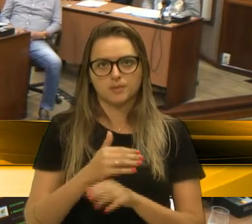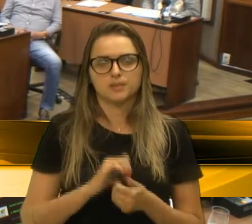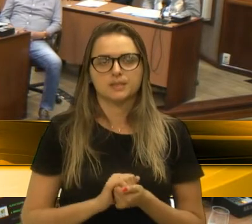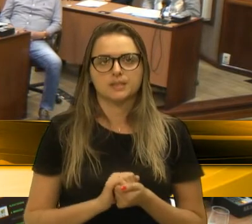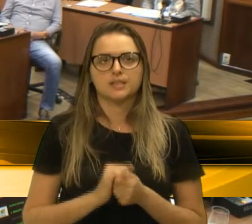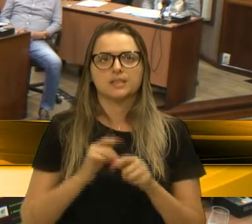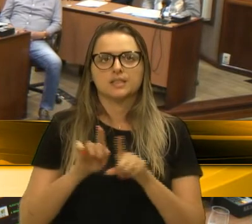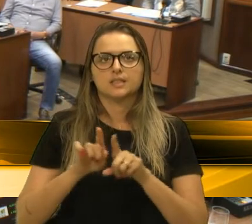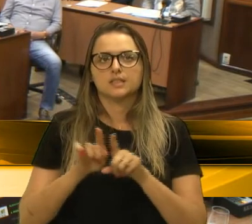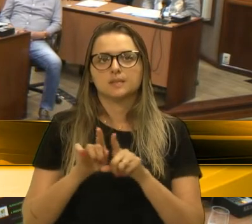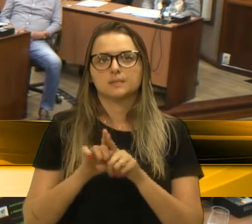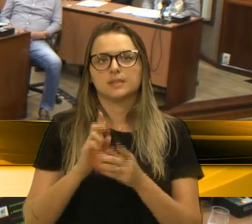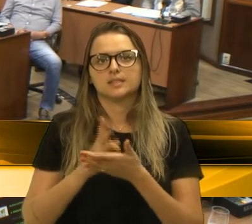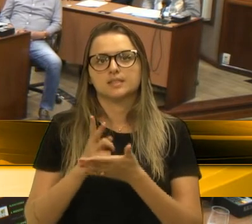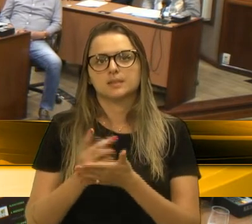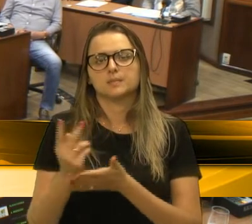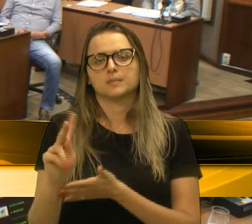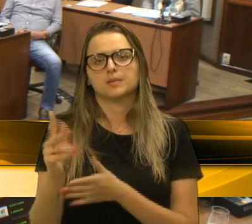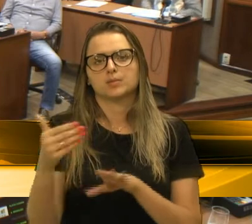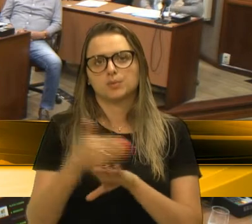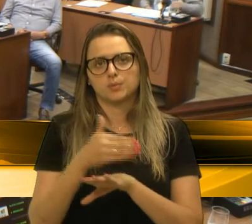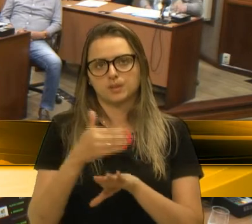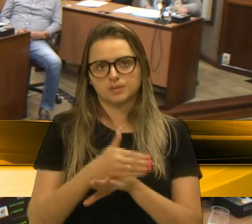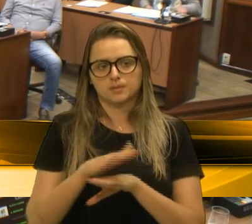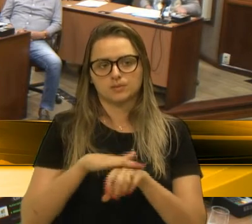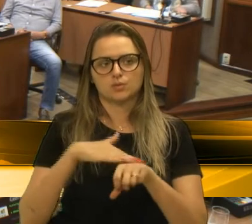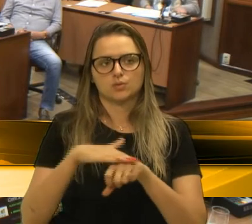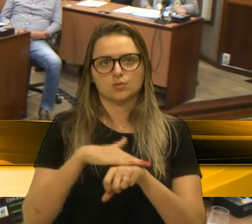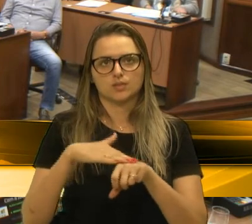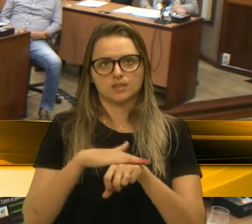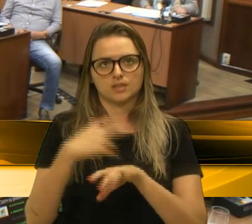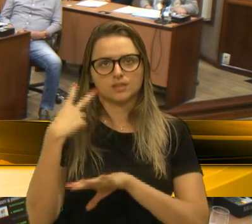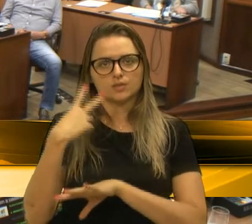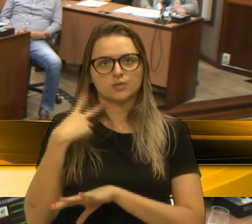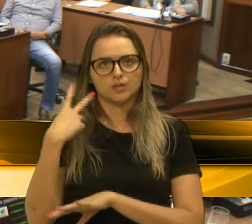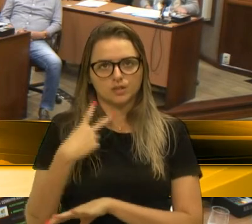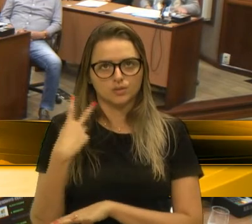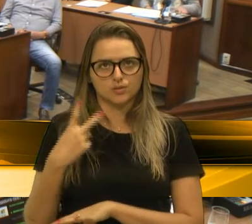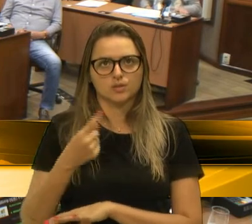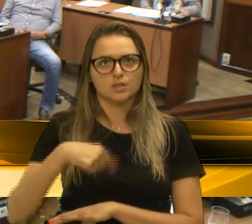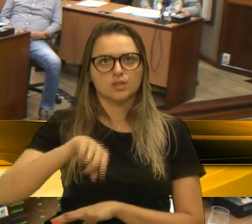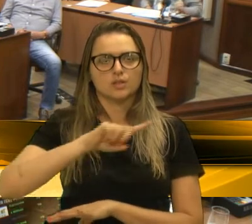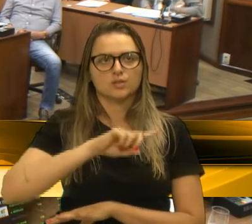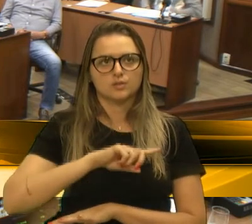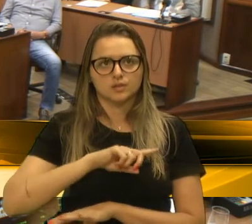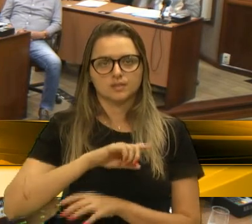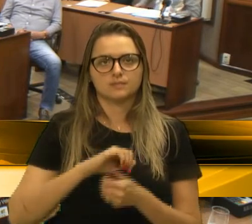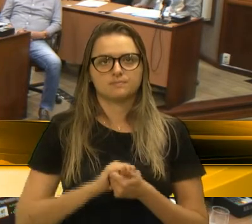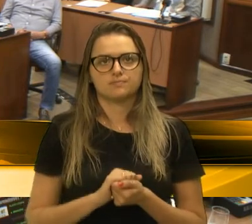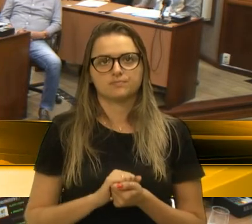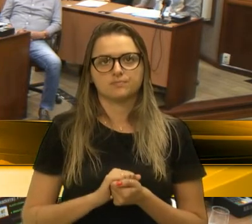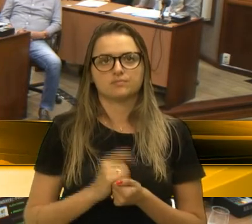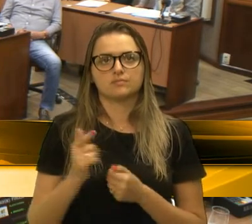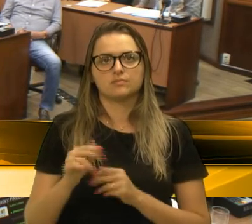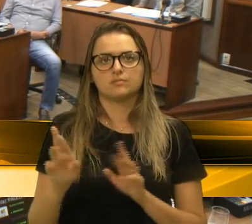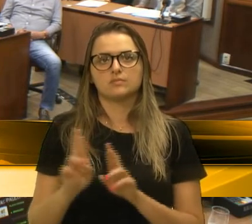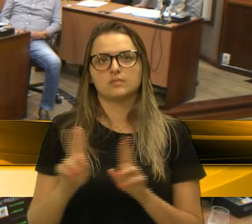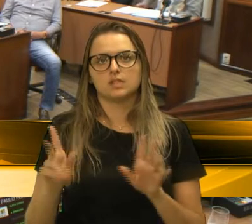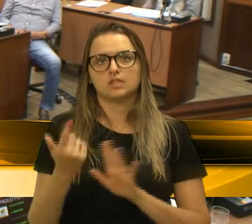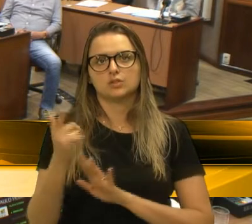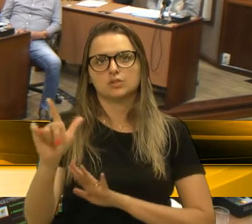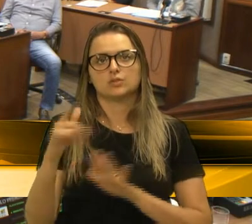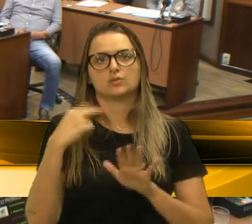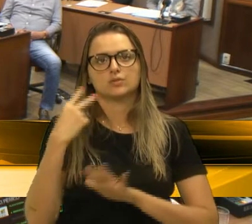sua disposição de nos receber, de conversar. Obrigado. E a sua disponibilidade, realmente, ela é um diferencial dentro